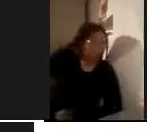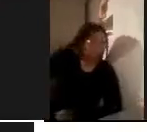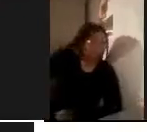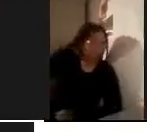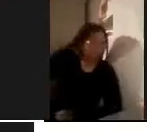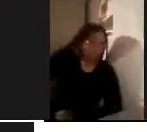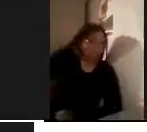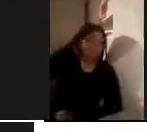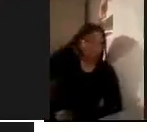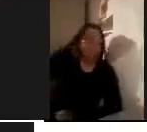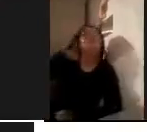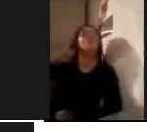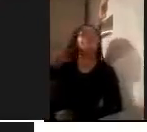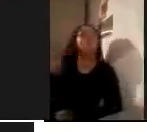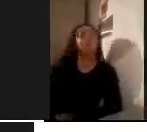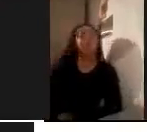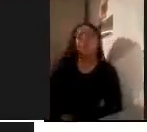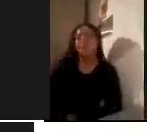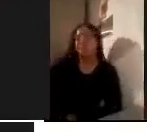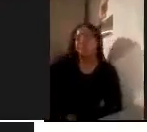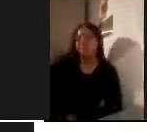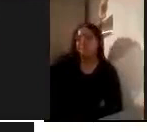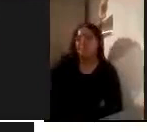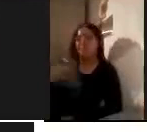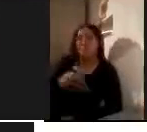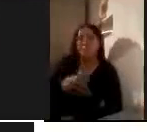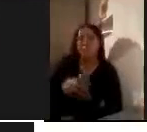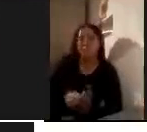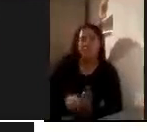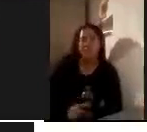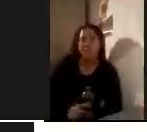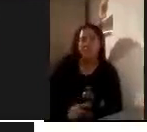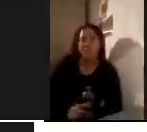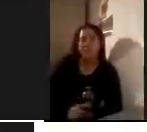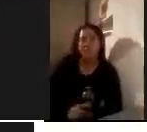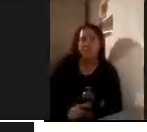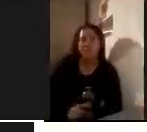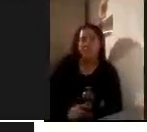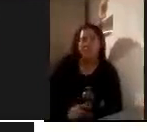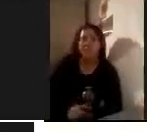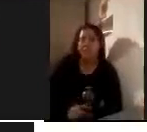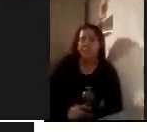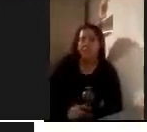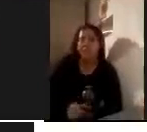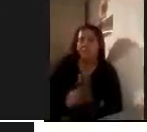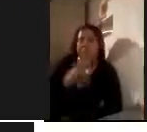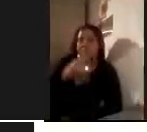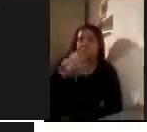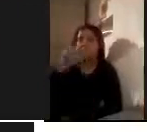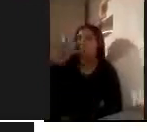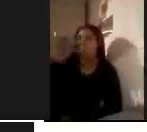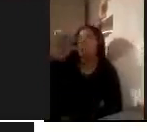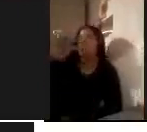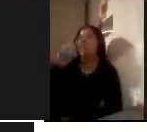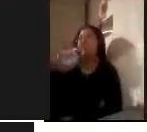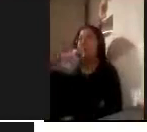melhor, morar numa casa nova ou morar numa casa velha? Né? Então, morar numa casa nova é muito mais seguro. É a mesma coisa para o